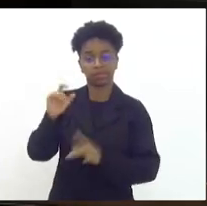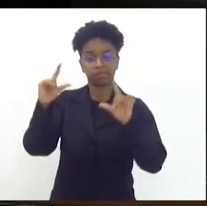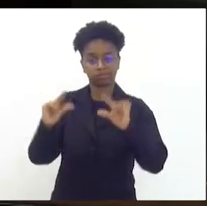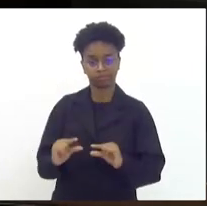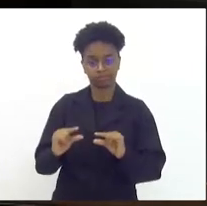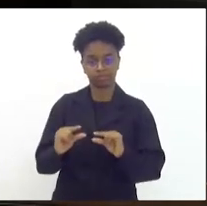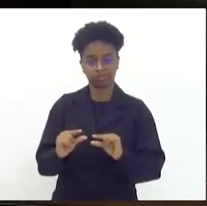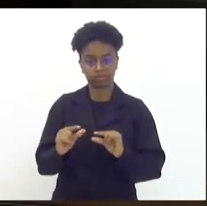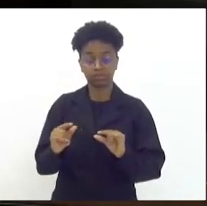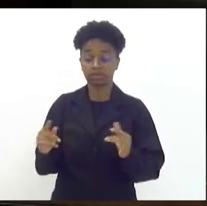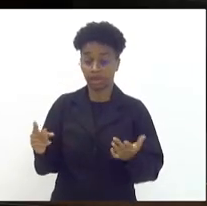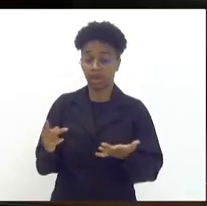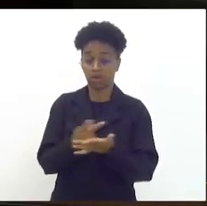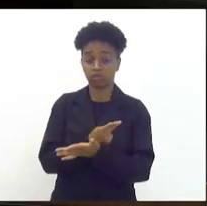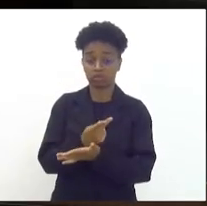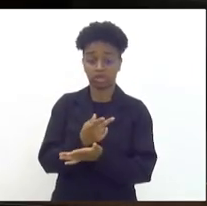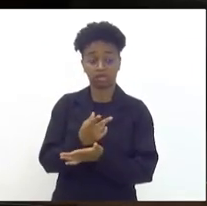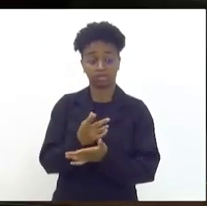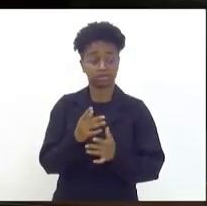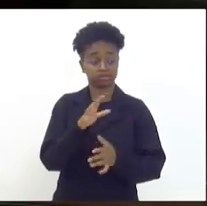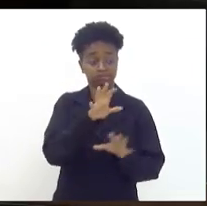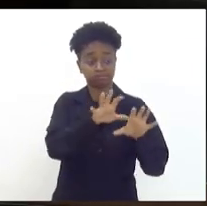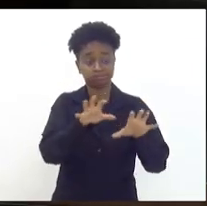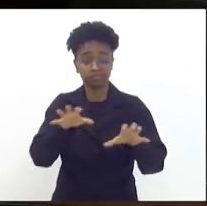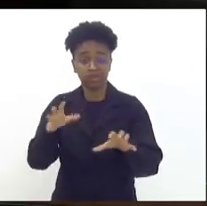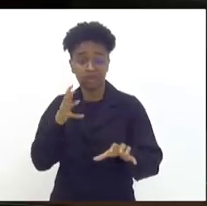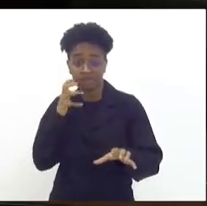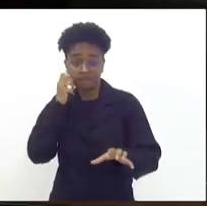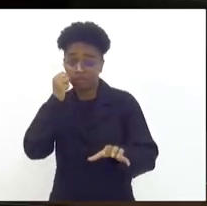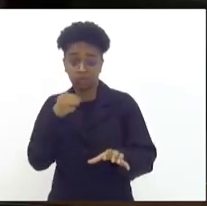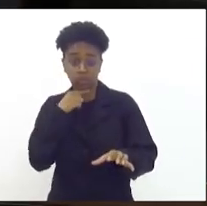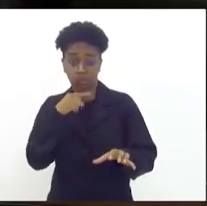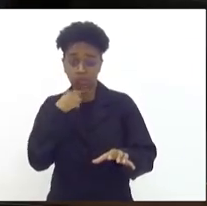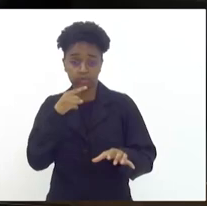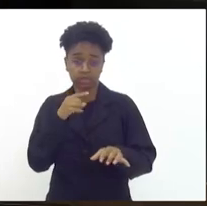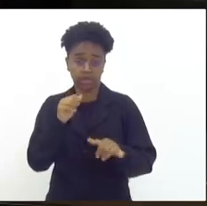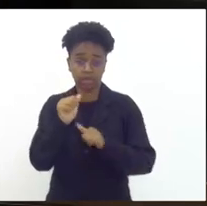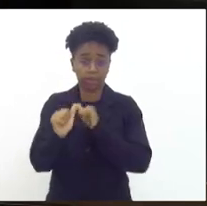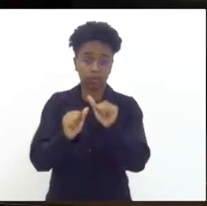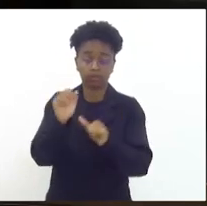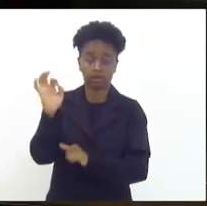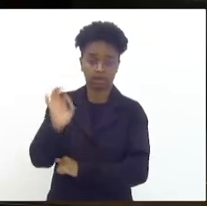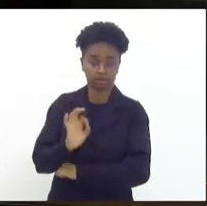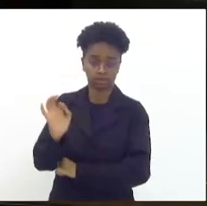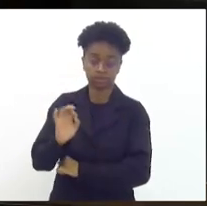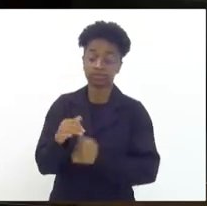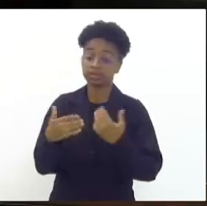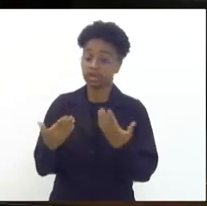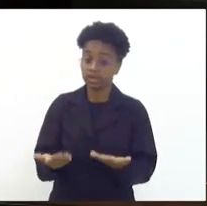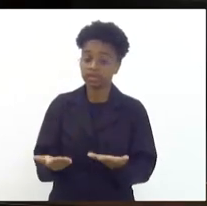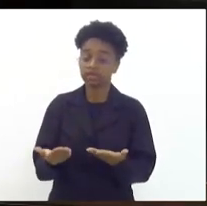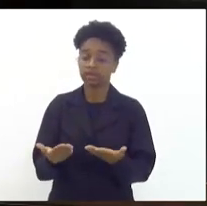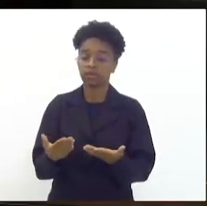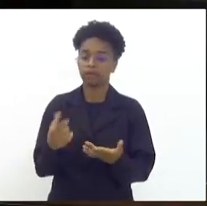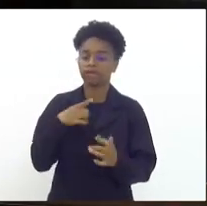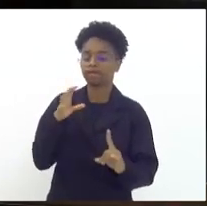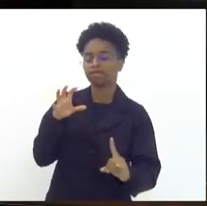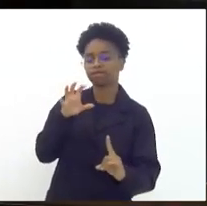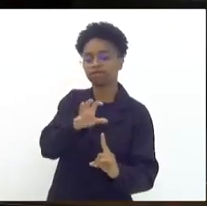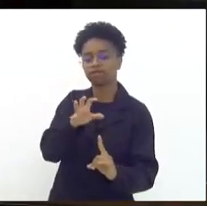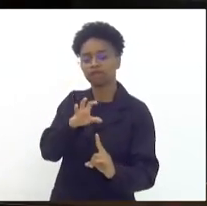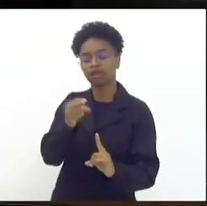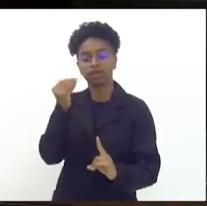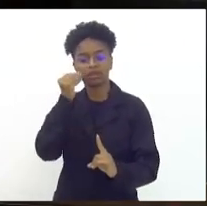automaticamente um constrangimento para que ninguém mexa na alíquota e logo de saída a pressão vai ser para que